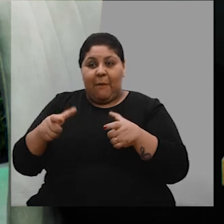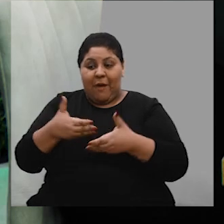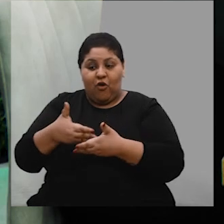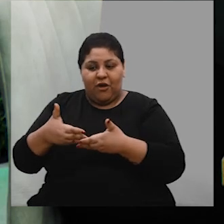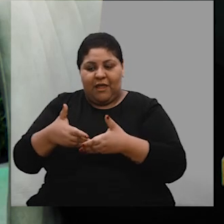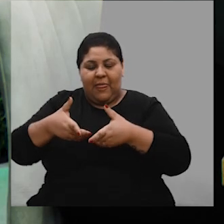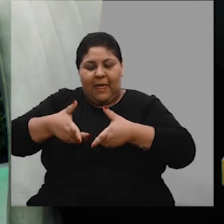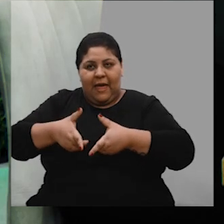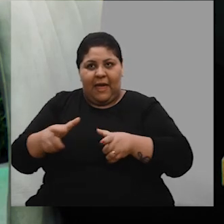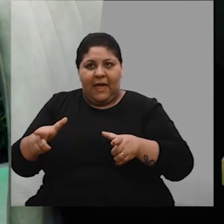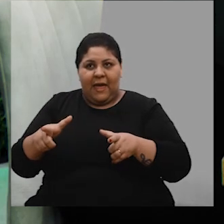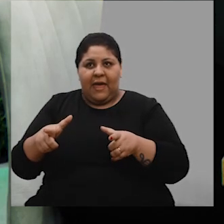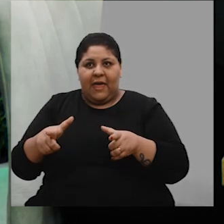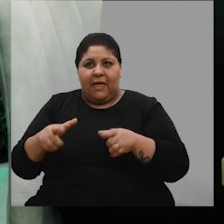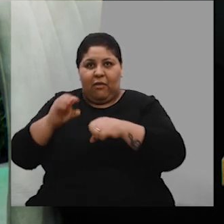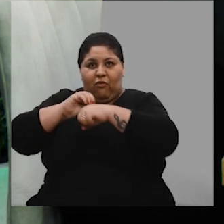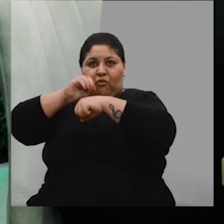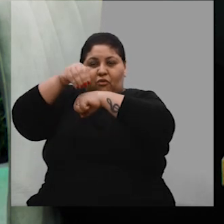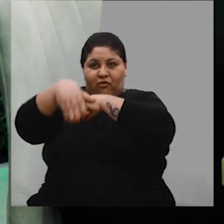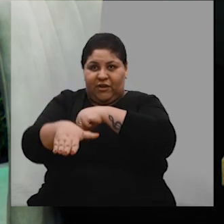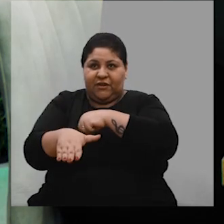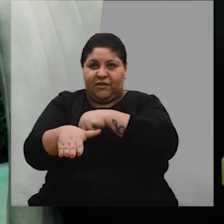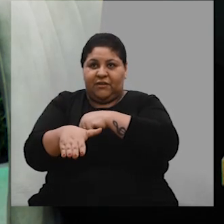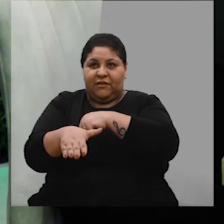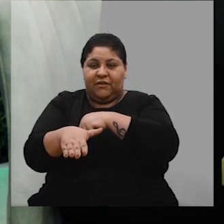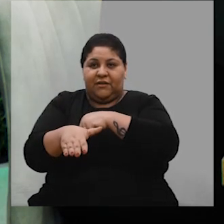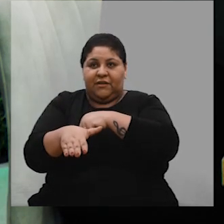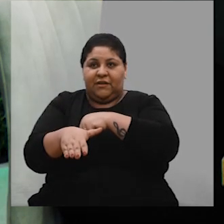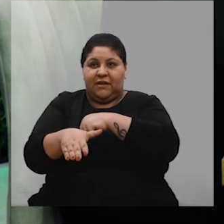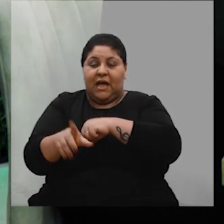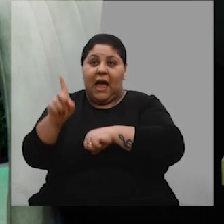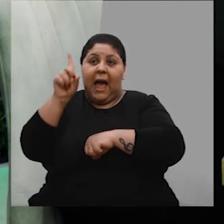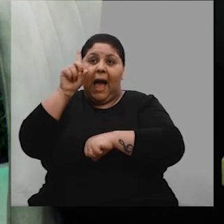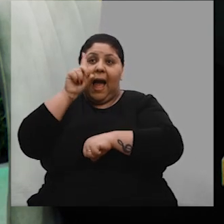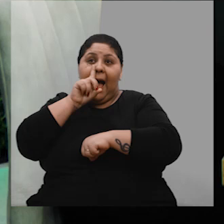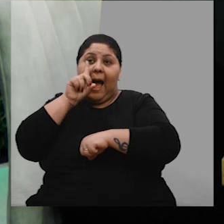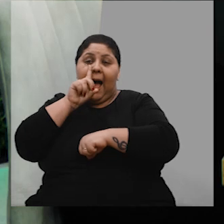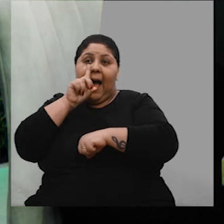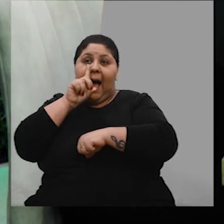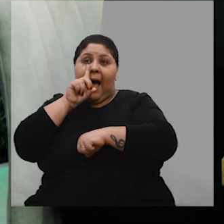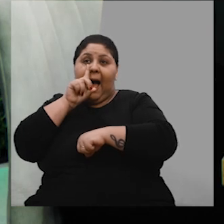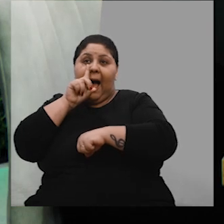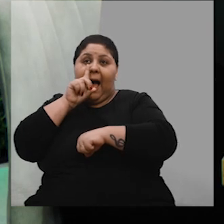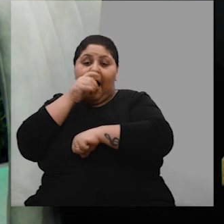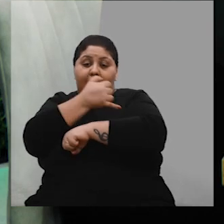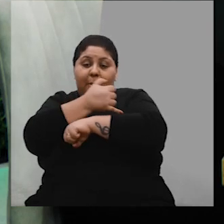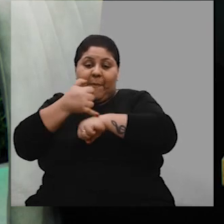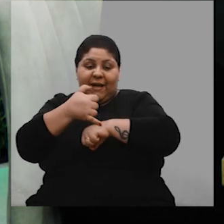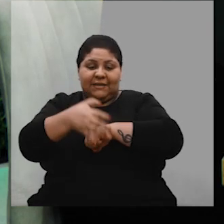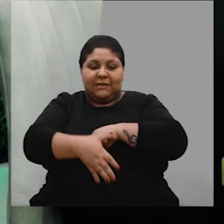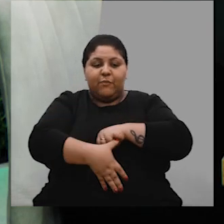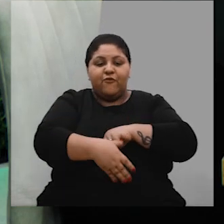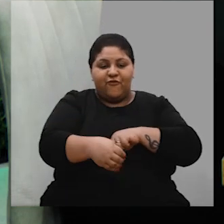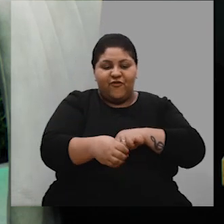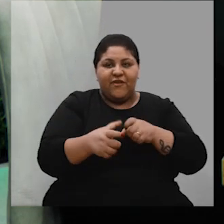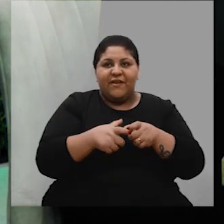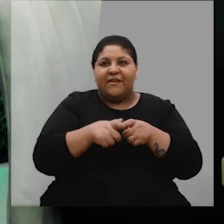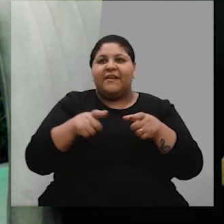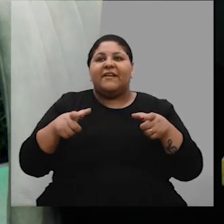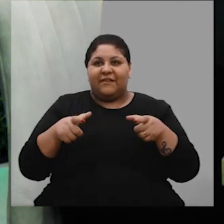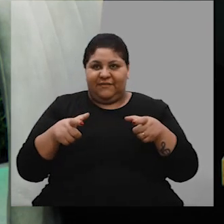dos pacientes que tem o que a gente chama de transmissão vertical, que é quando a mãe passa para o nenê, a grande